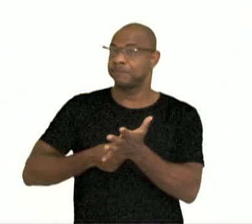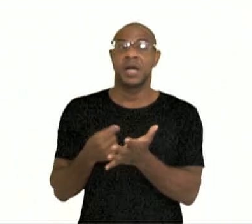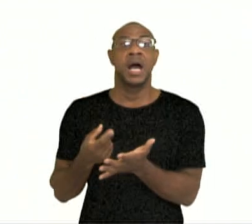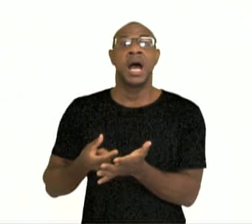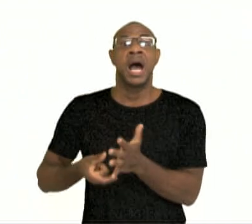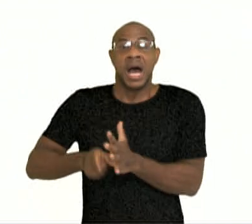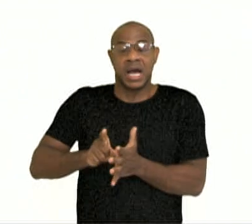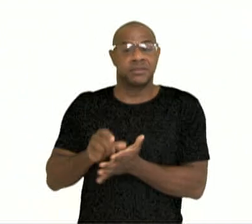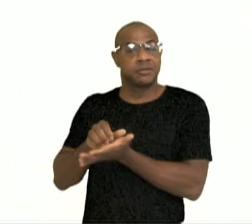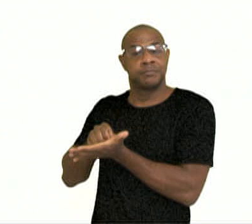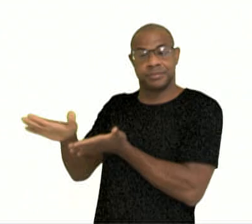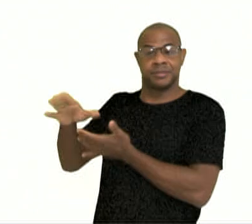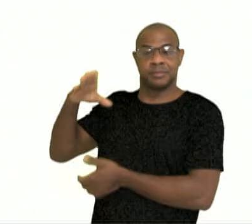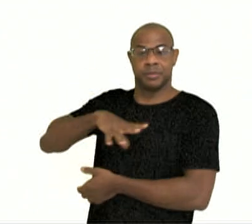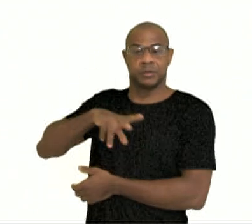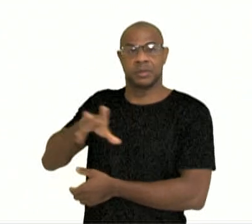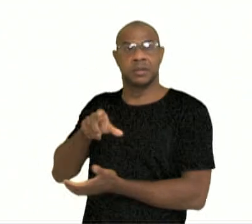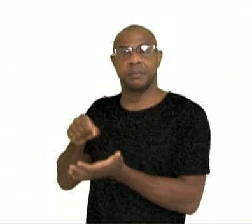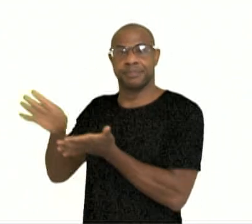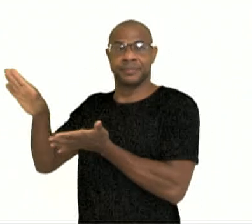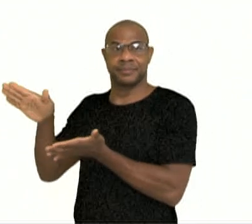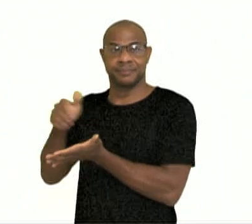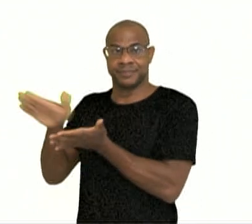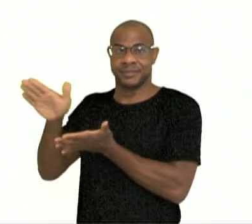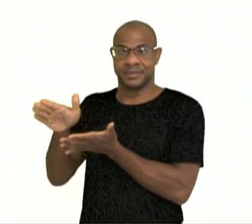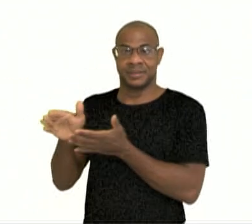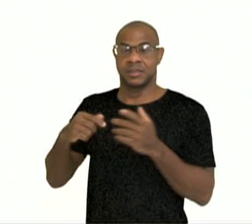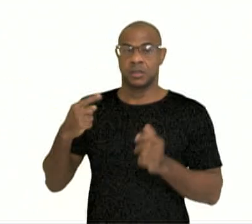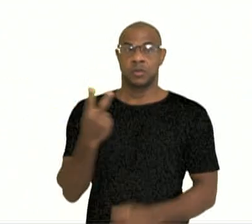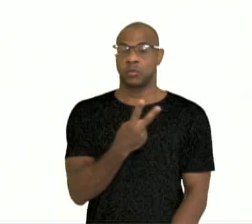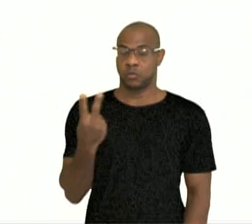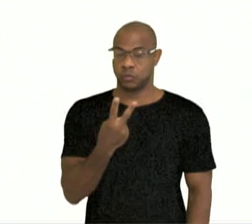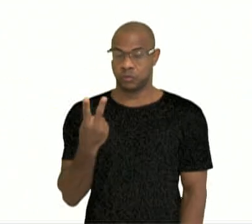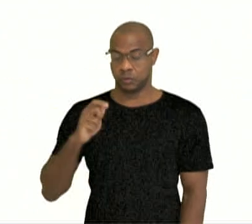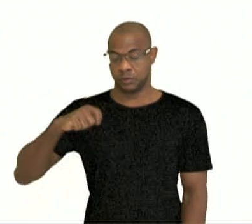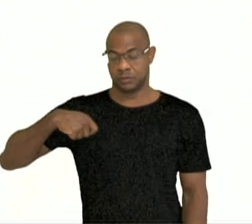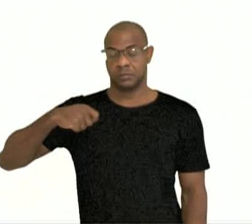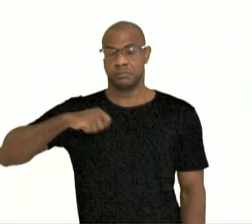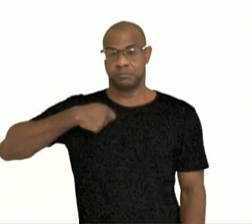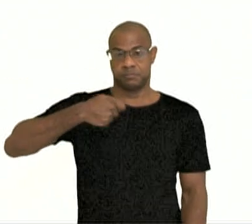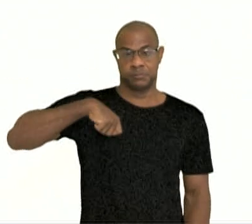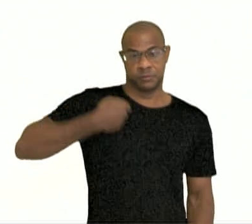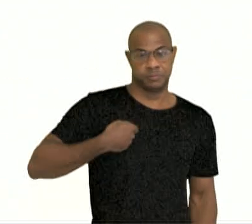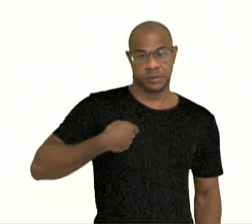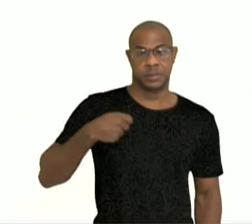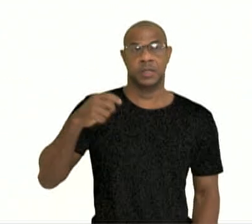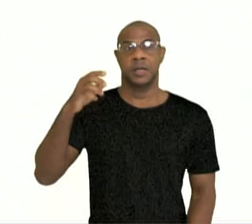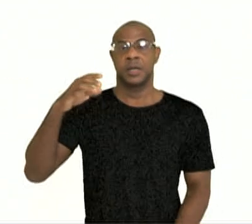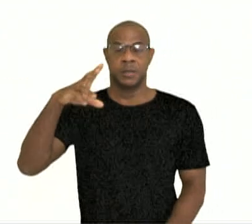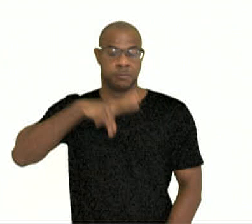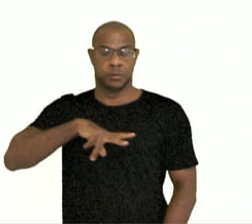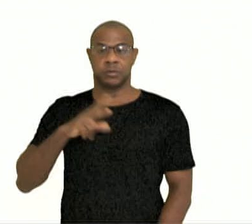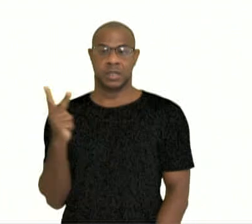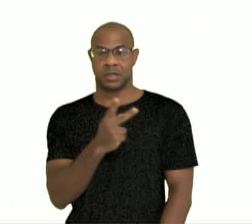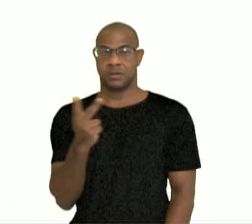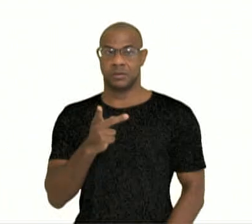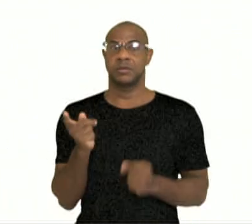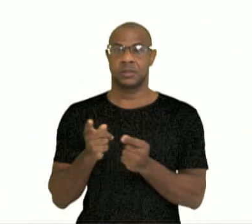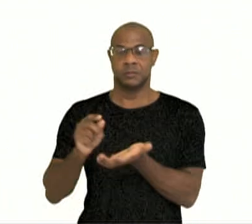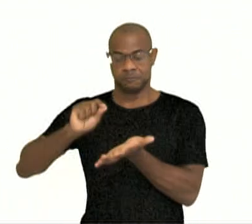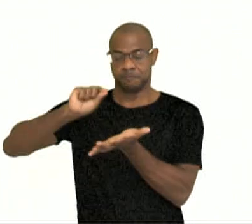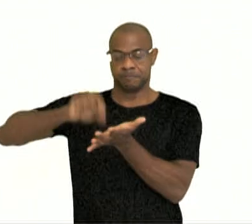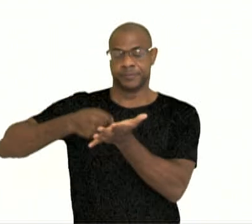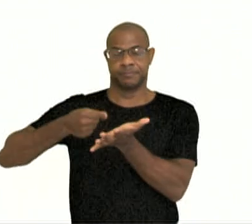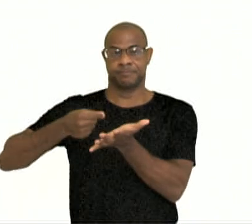Quem assina? Portugal e Espanha. Fazem a assinatura do tratado e a partir daí definem quais vão ser